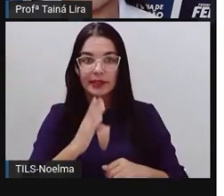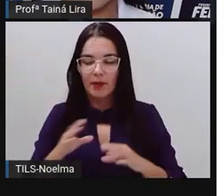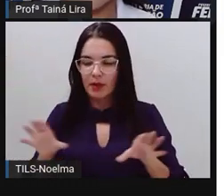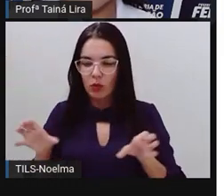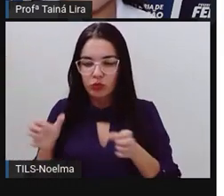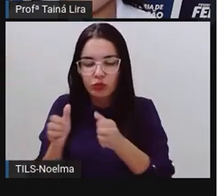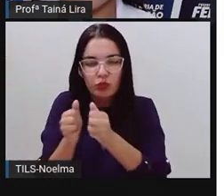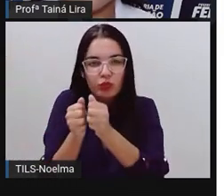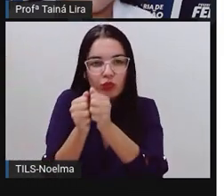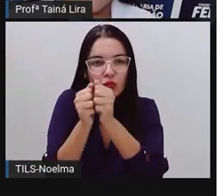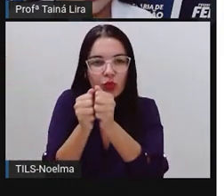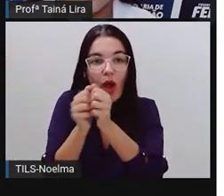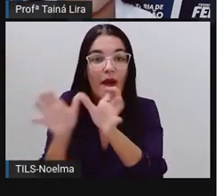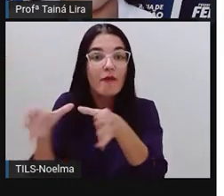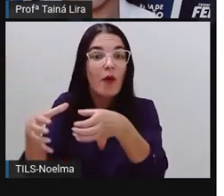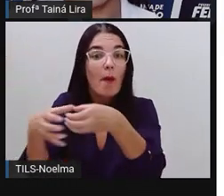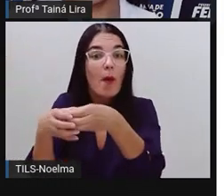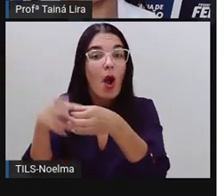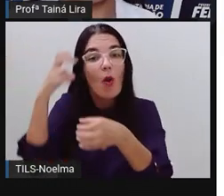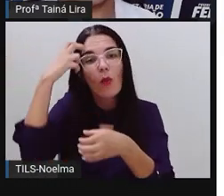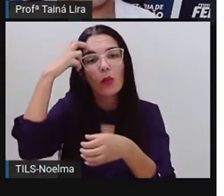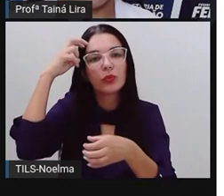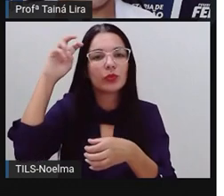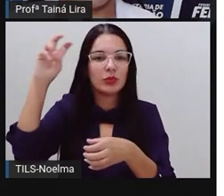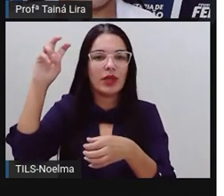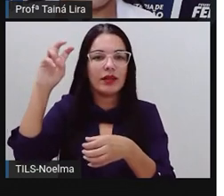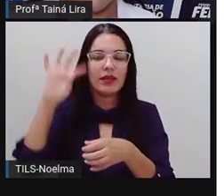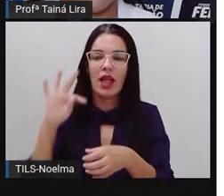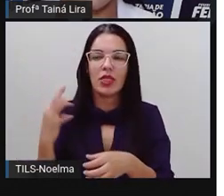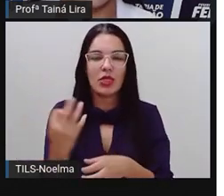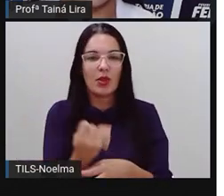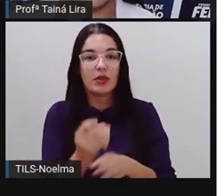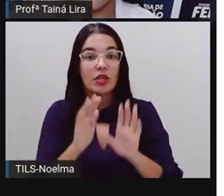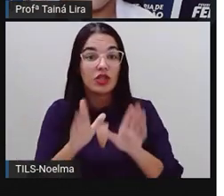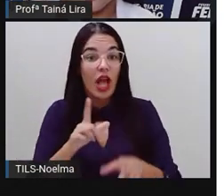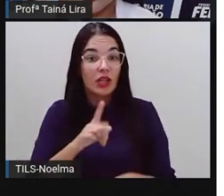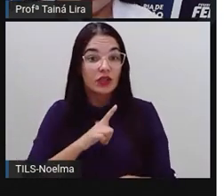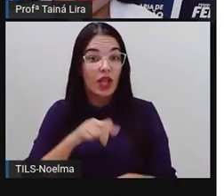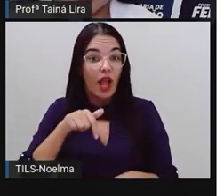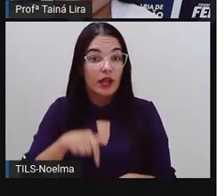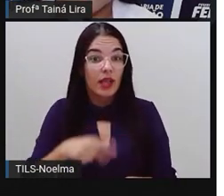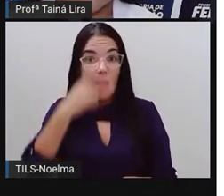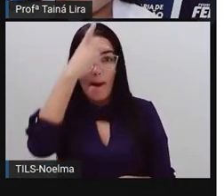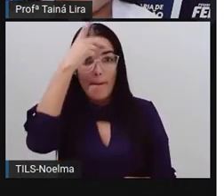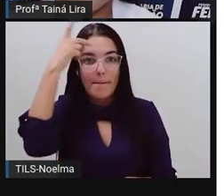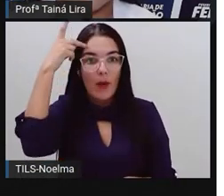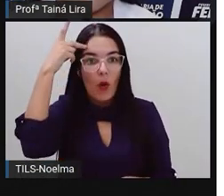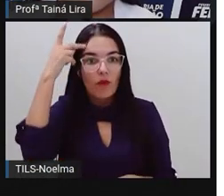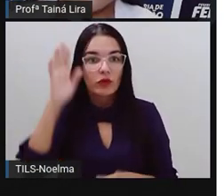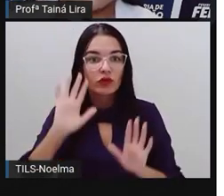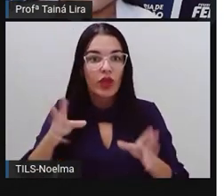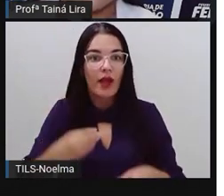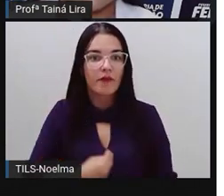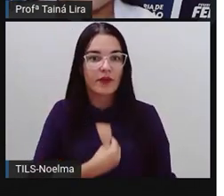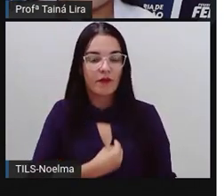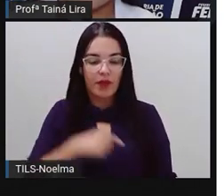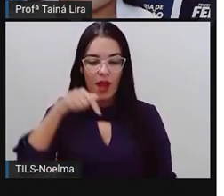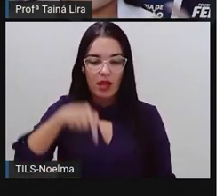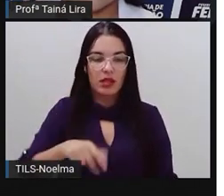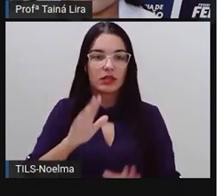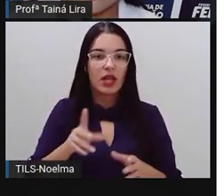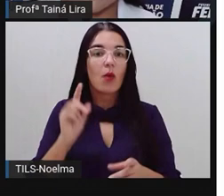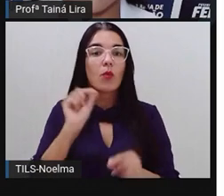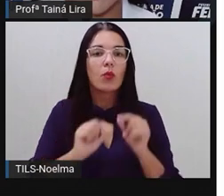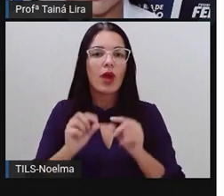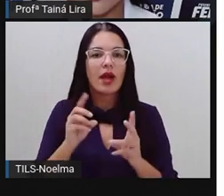formaram essa é a nossa cultura Nós já tínhamos um povo que era nativo aqui da nossa terra que são